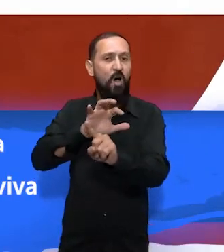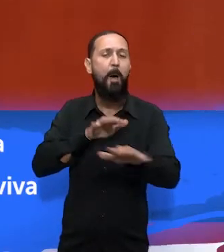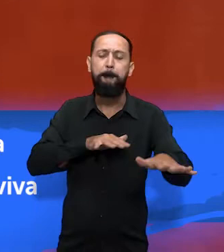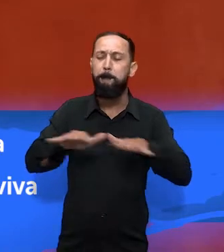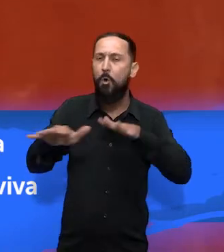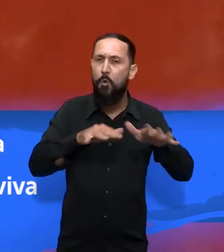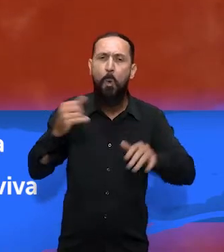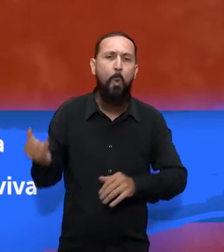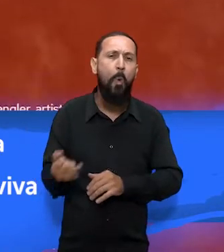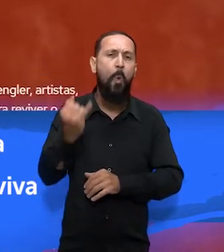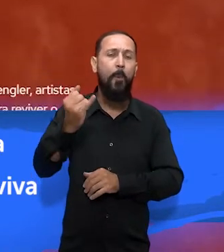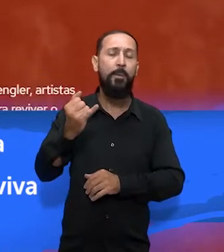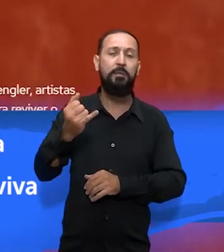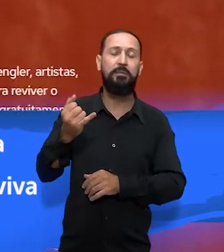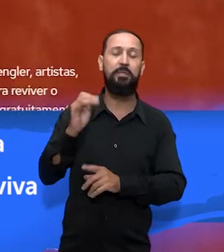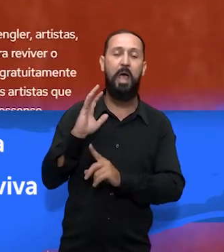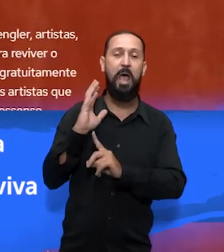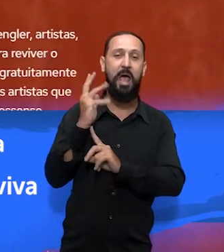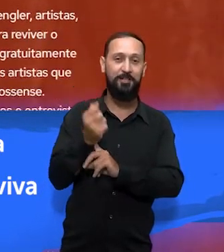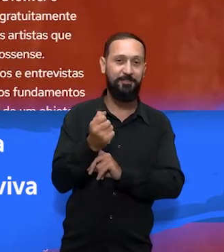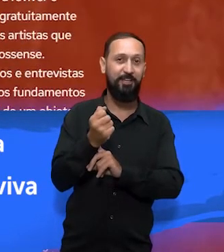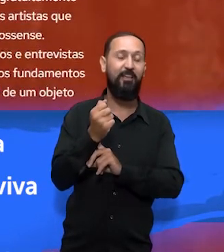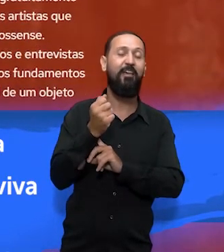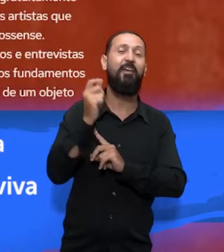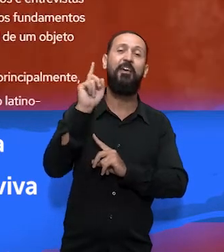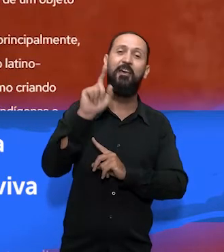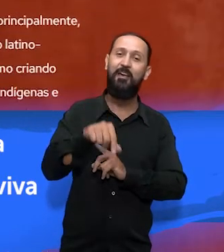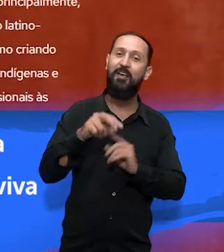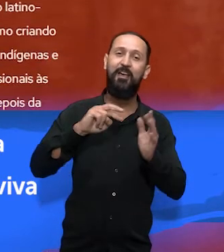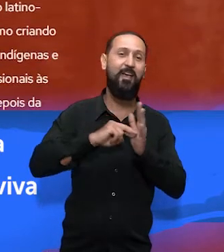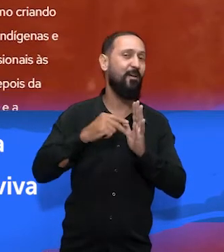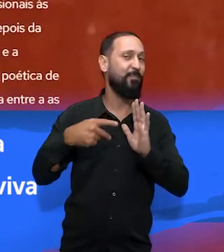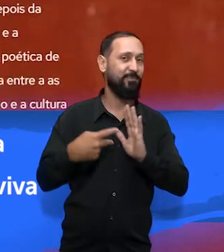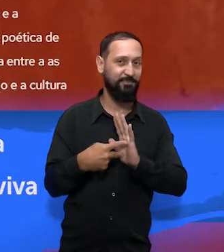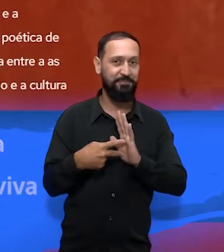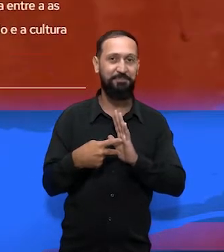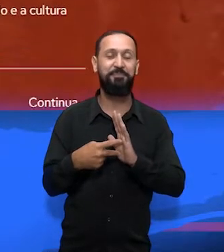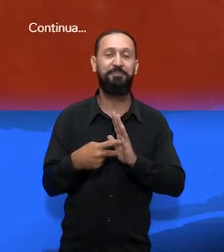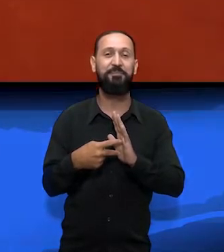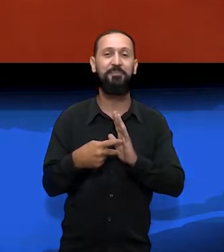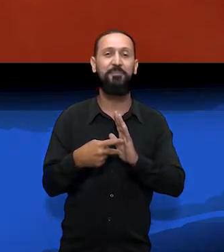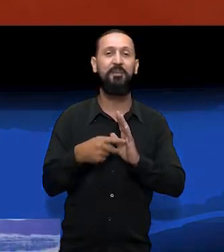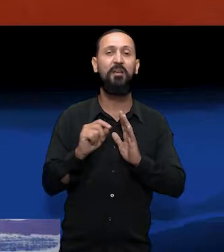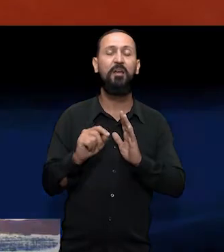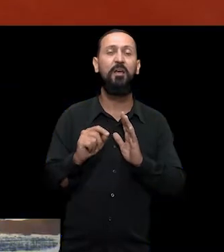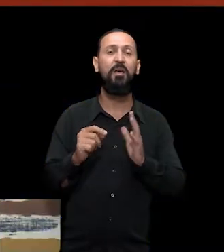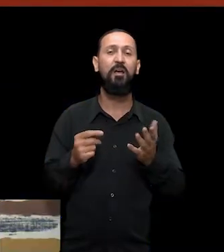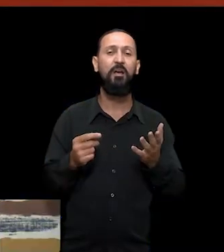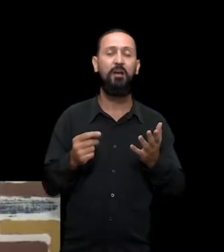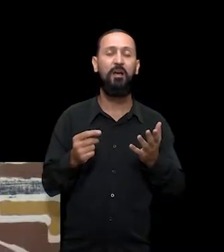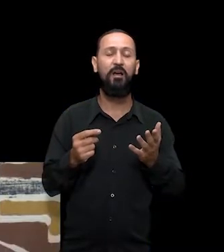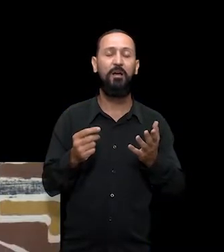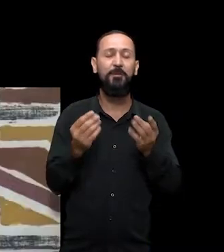este movimento tão importante da nossa arte é algo muito significativo. E um